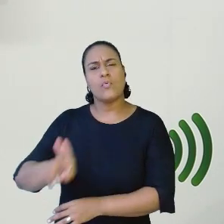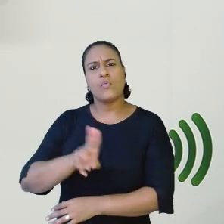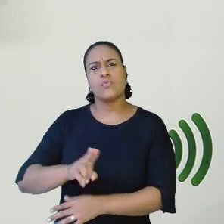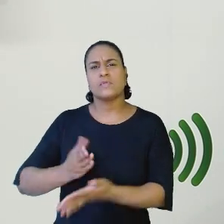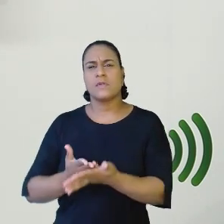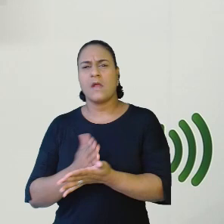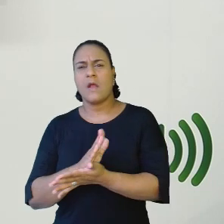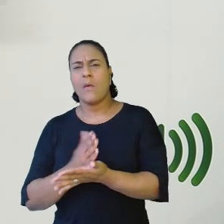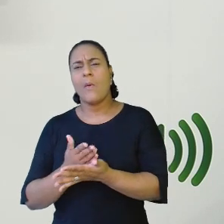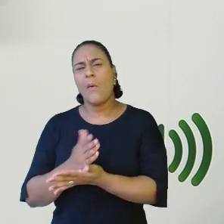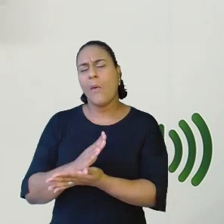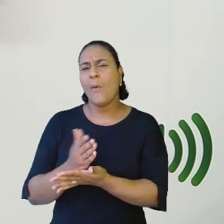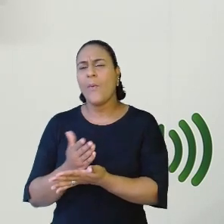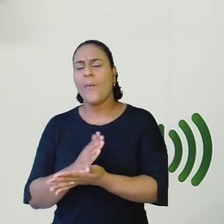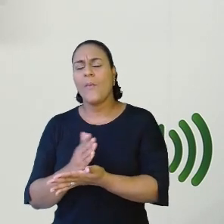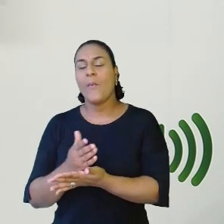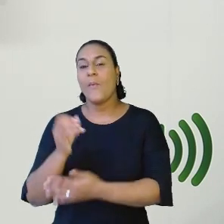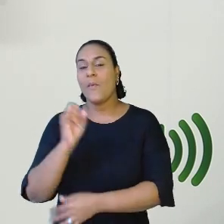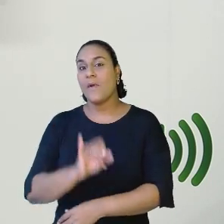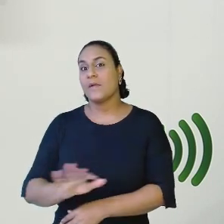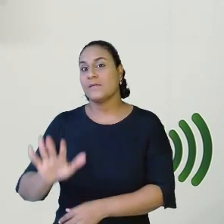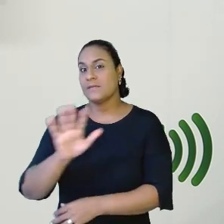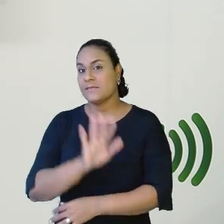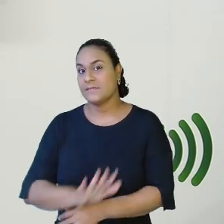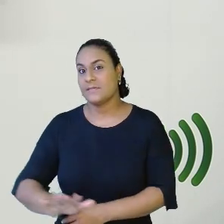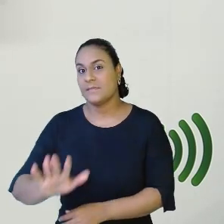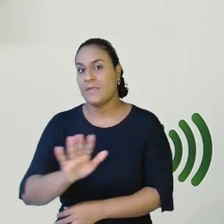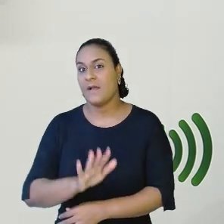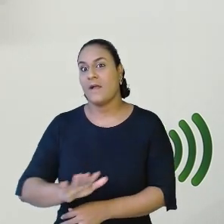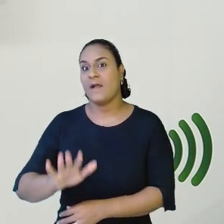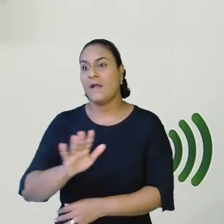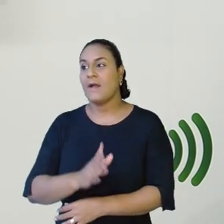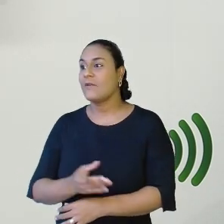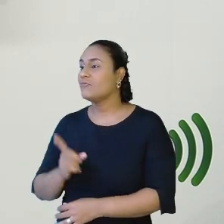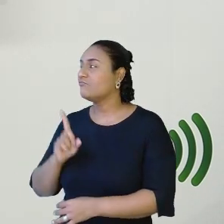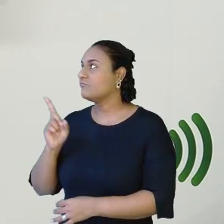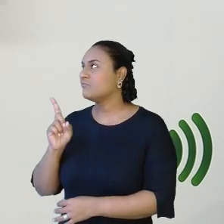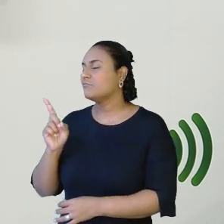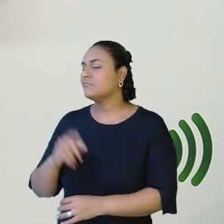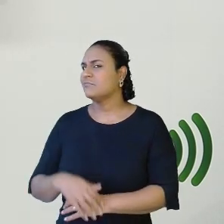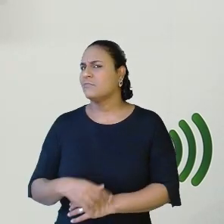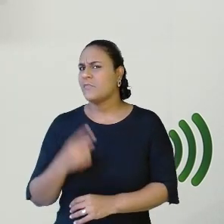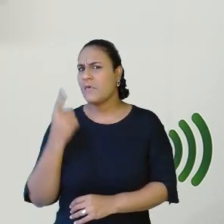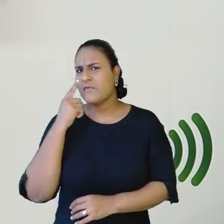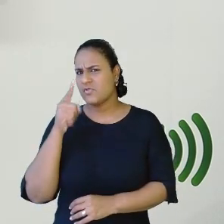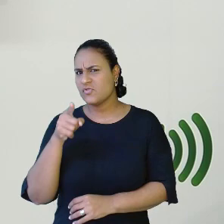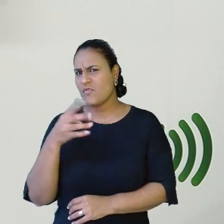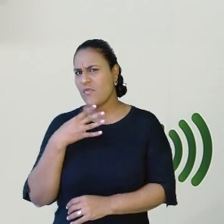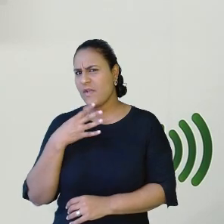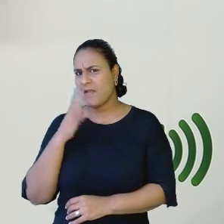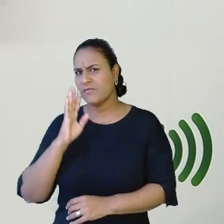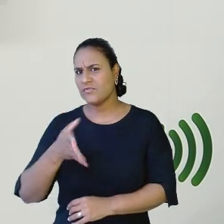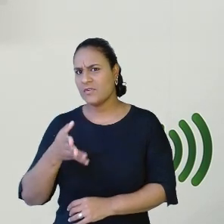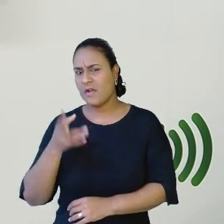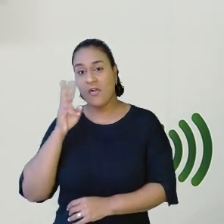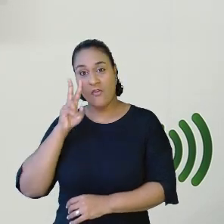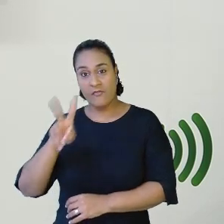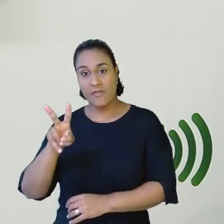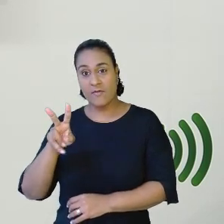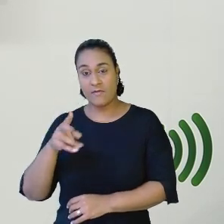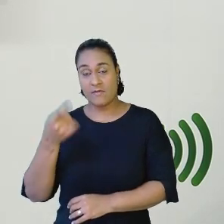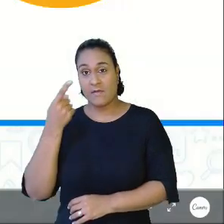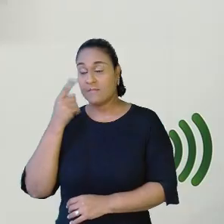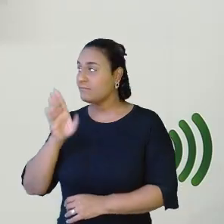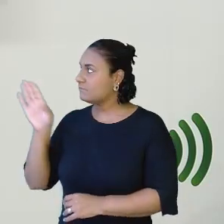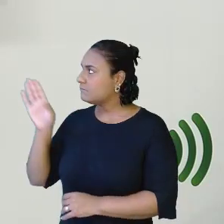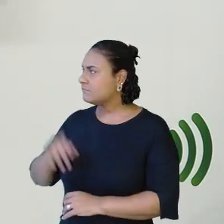algumas imagens, né, que a gente vai ver aí na próxima tela. Vocês vão ver e vamos ver se vocês reconhecem. Vocês já viram essas imagens? O